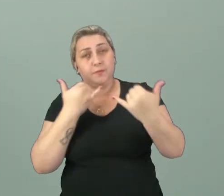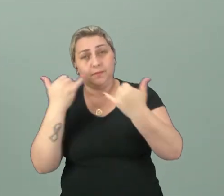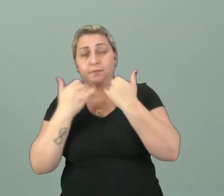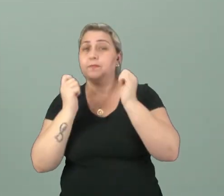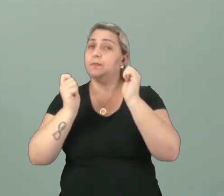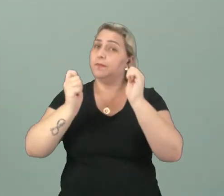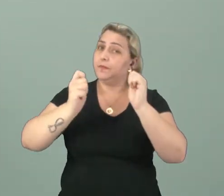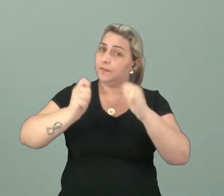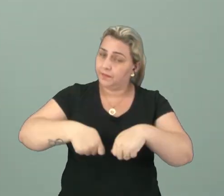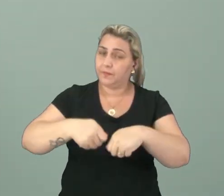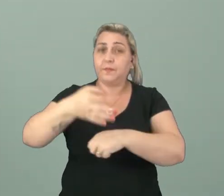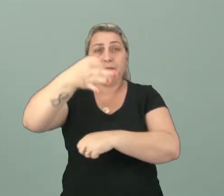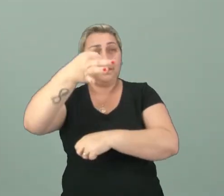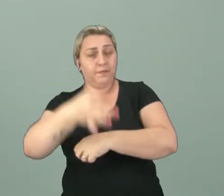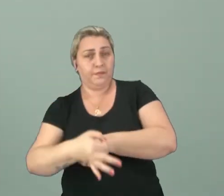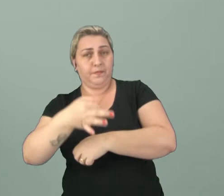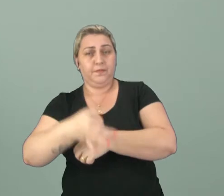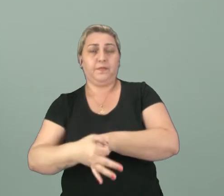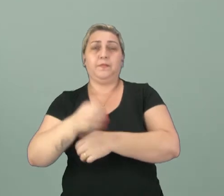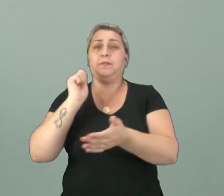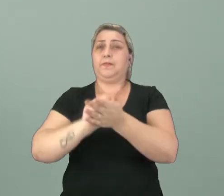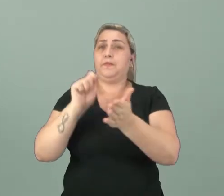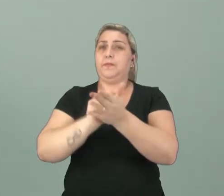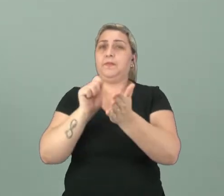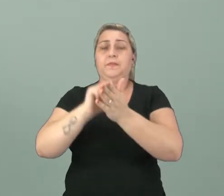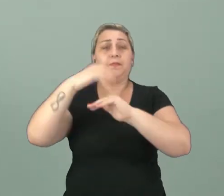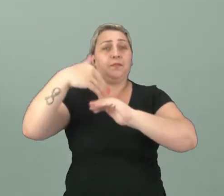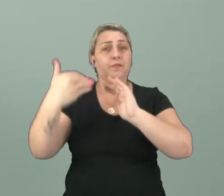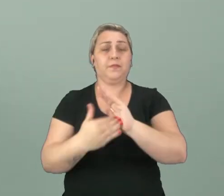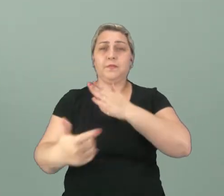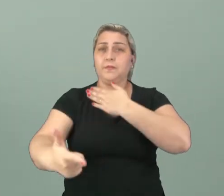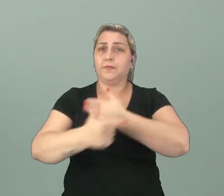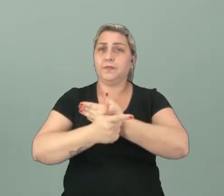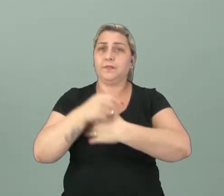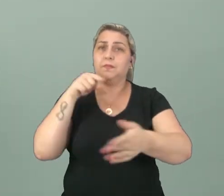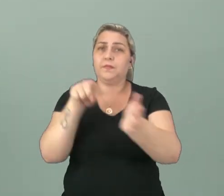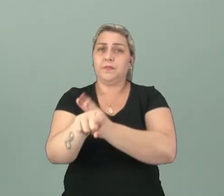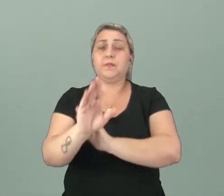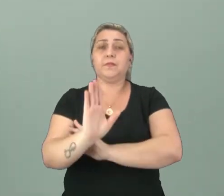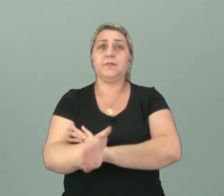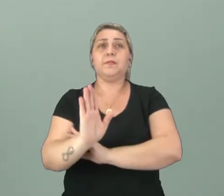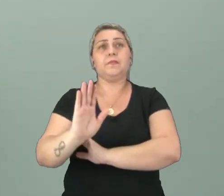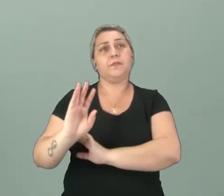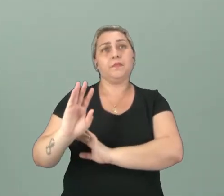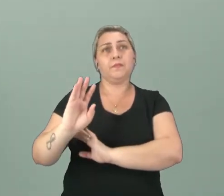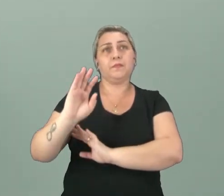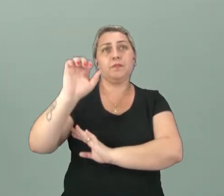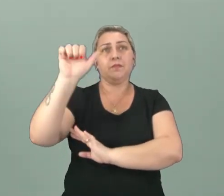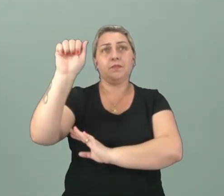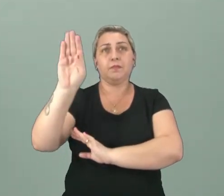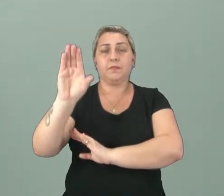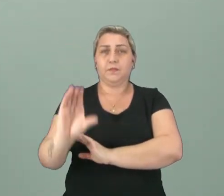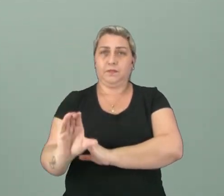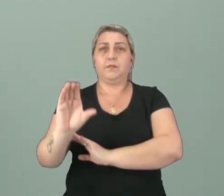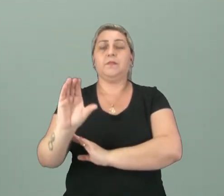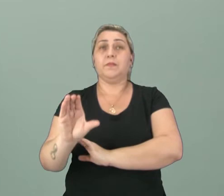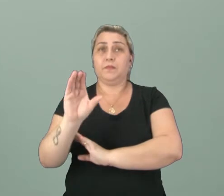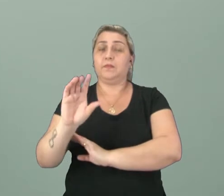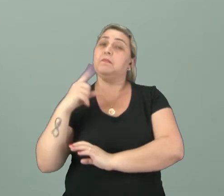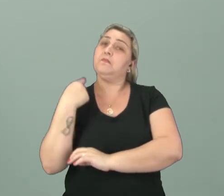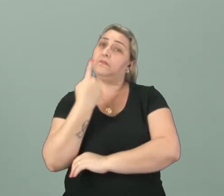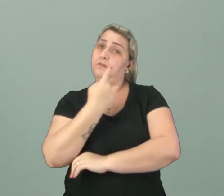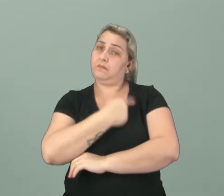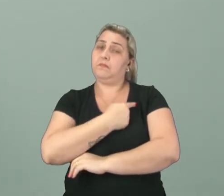último falava que eles são encontrados livremente no meio extracelular, estando disponíveis para utilização pelos neurônios a